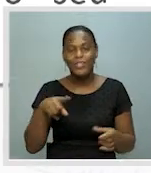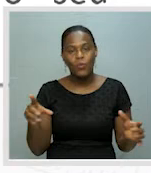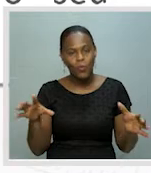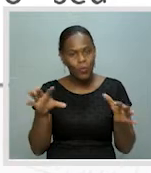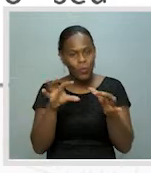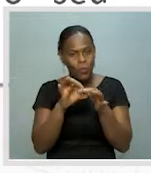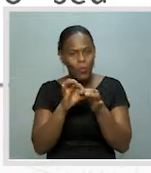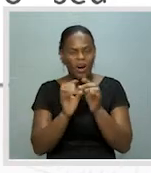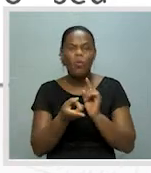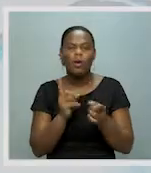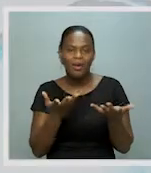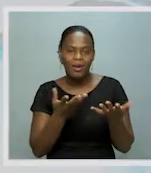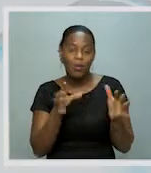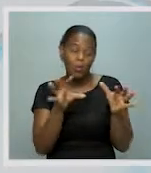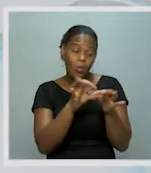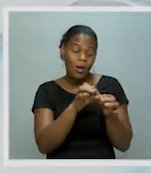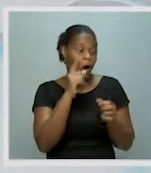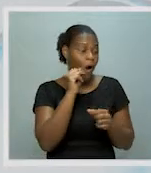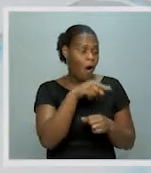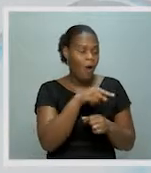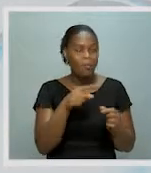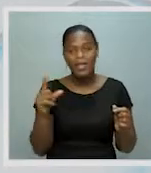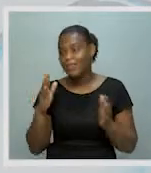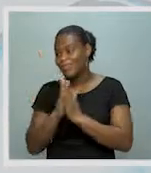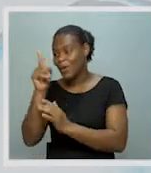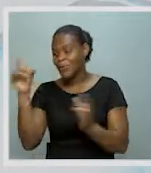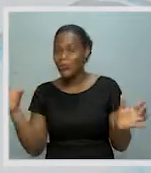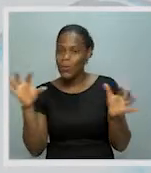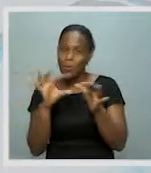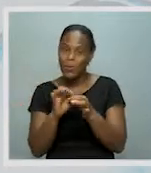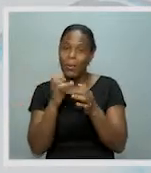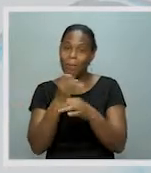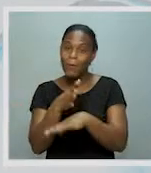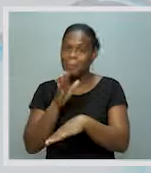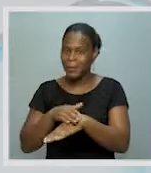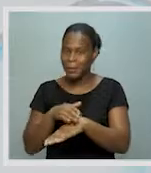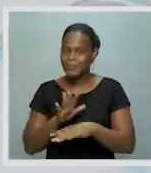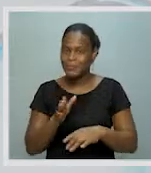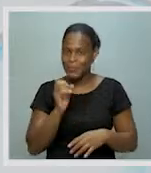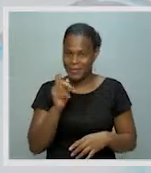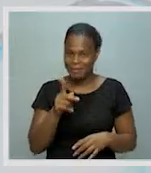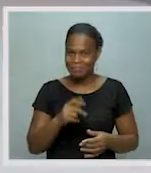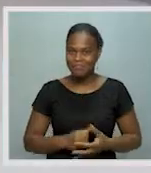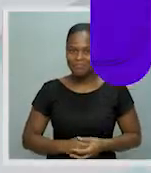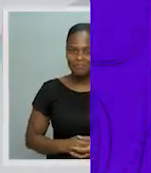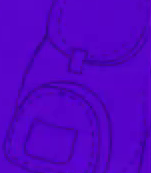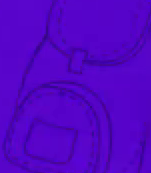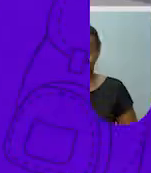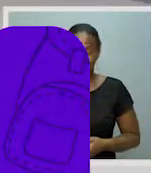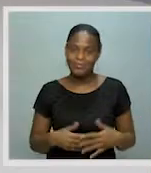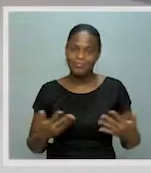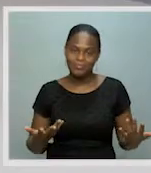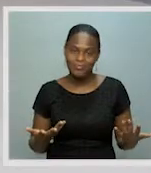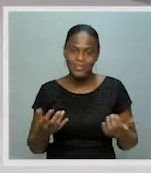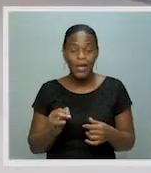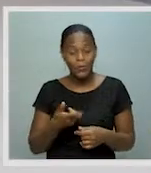unir. Unir o quê? É unir o homem ao sagrado após o pecado, ok? Muito